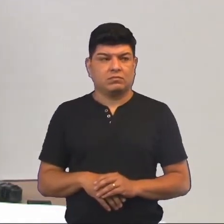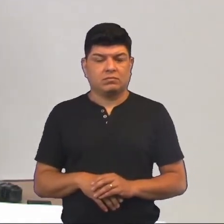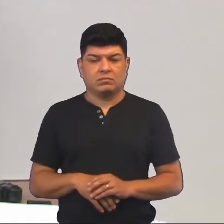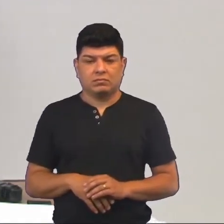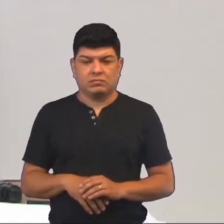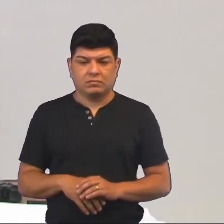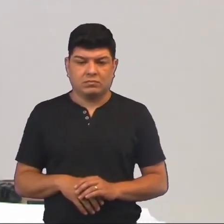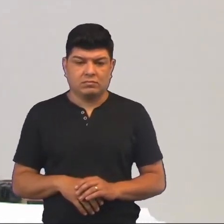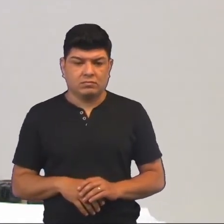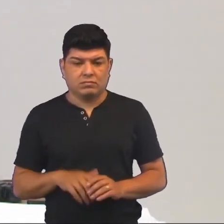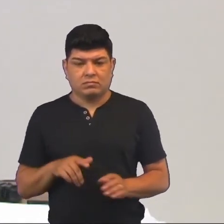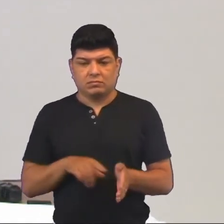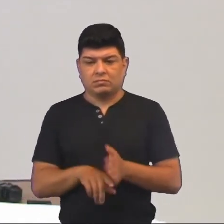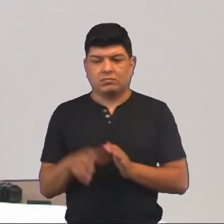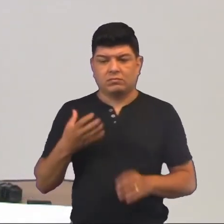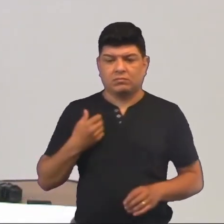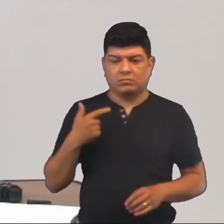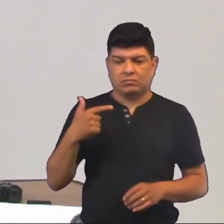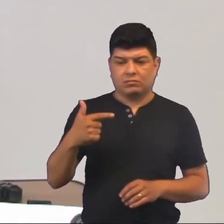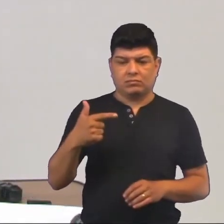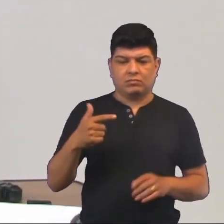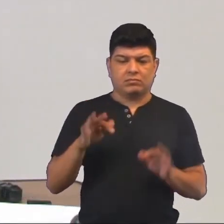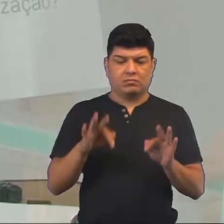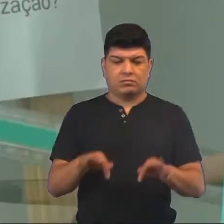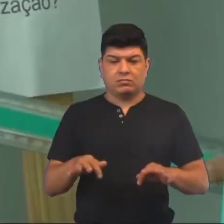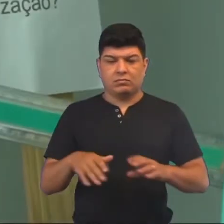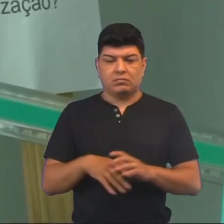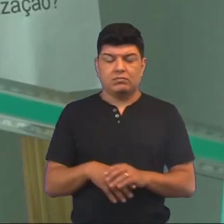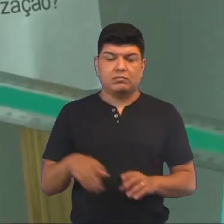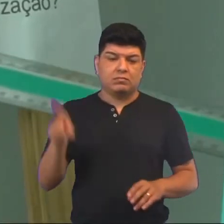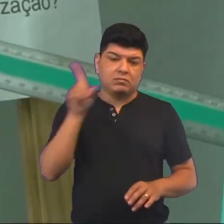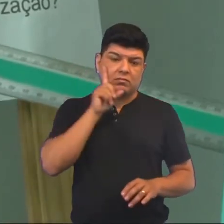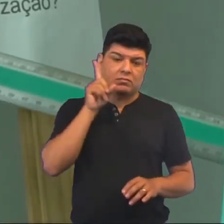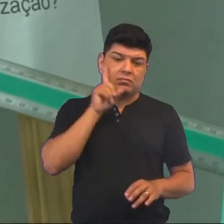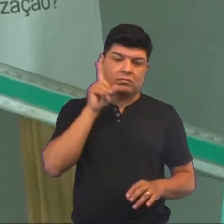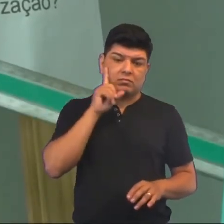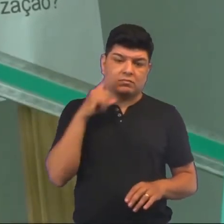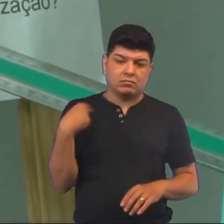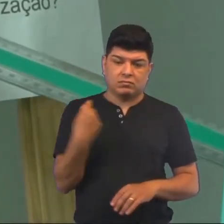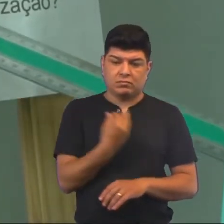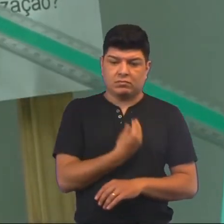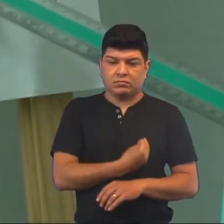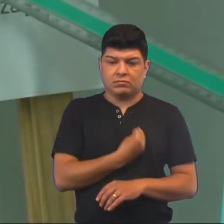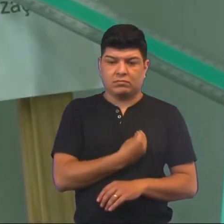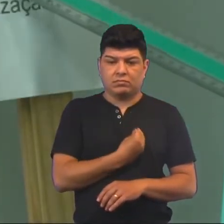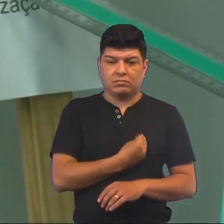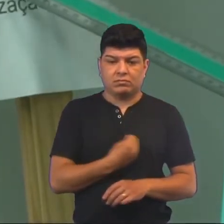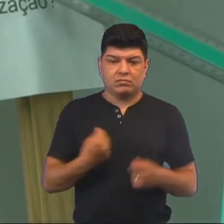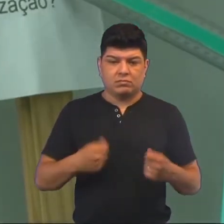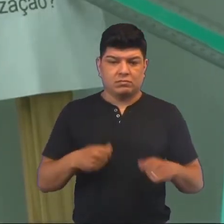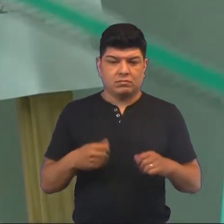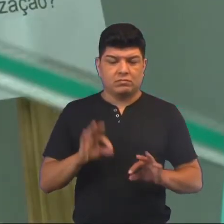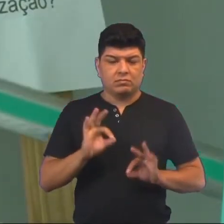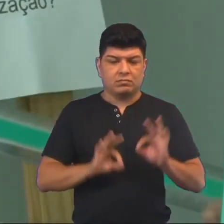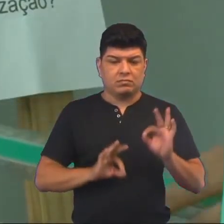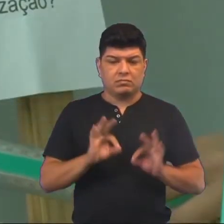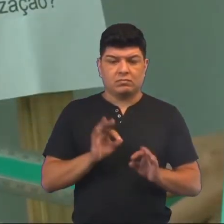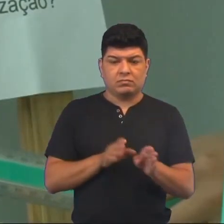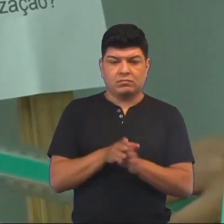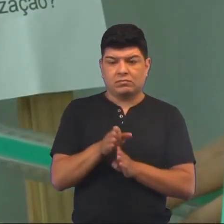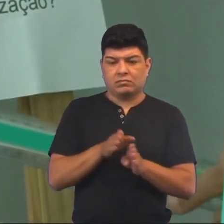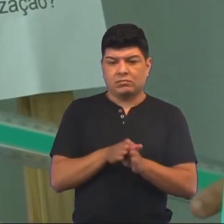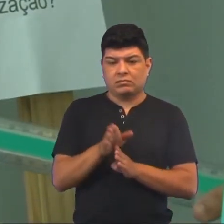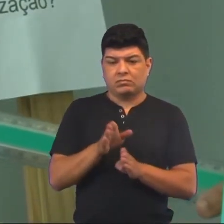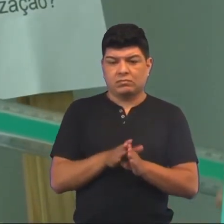Vamos para a próxima questão, para a gente finalizar, ó. Todos os dias de nossas vidas, necessitamos organizar e nos